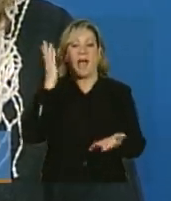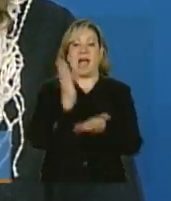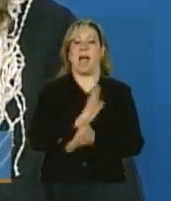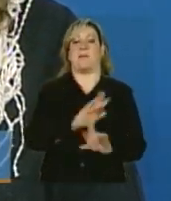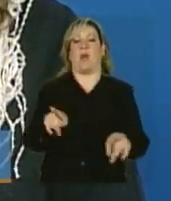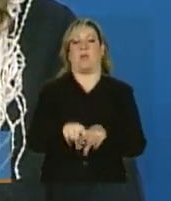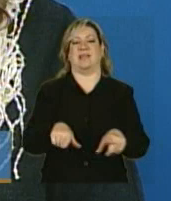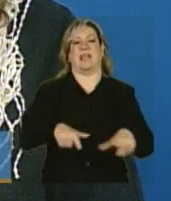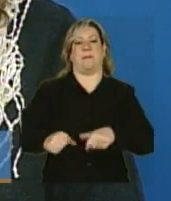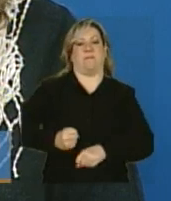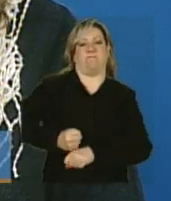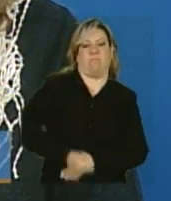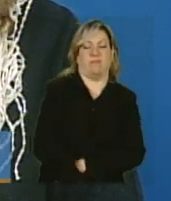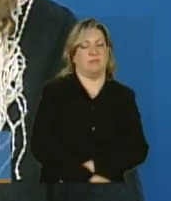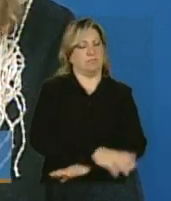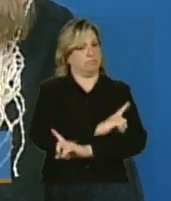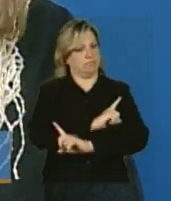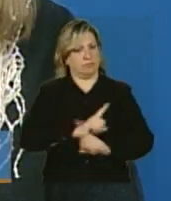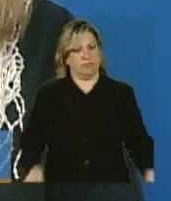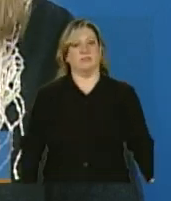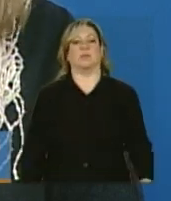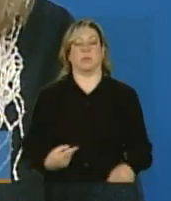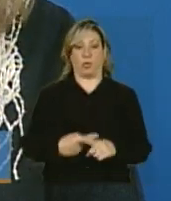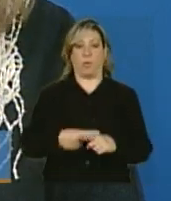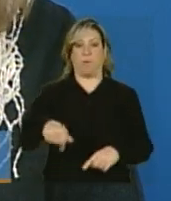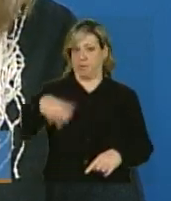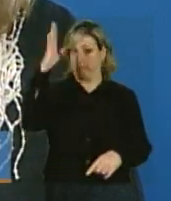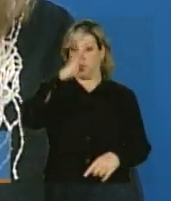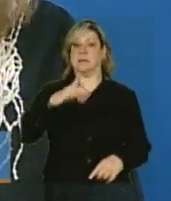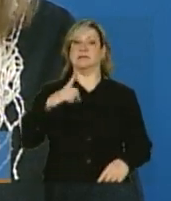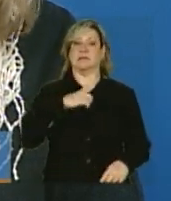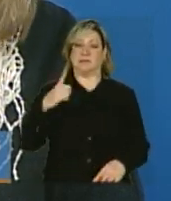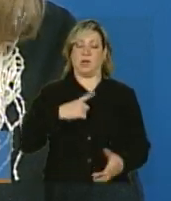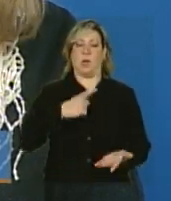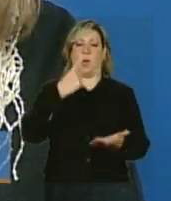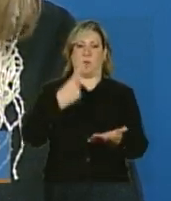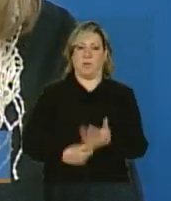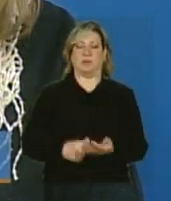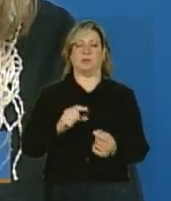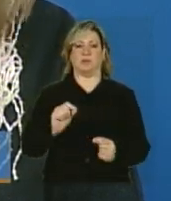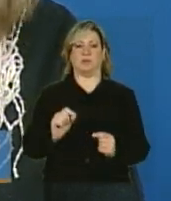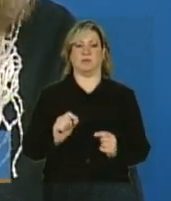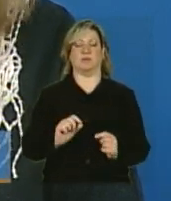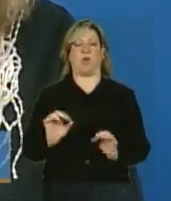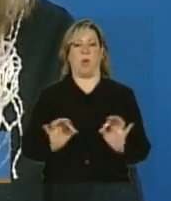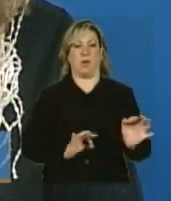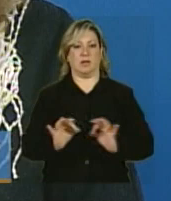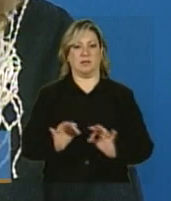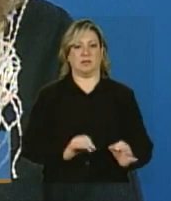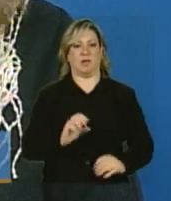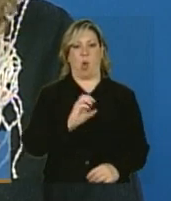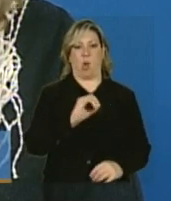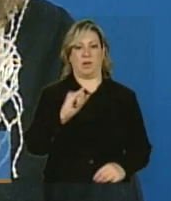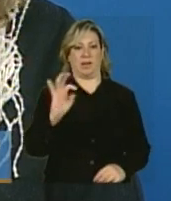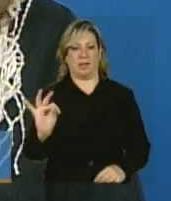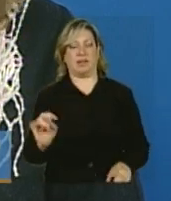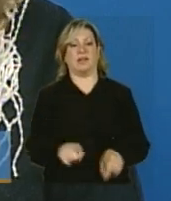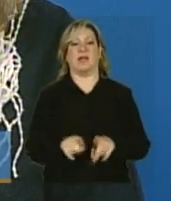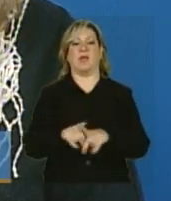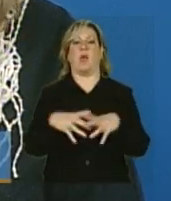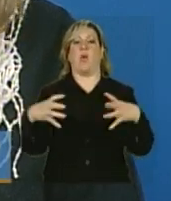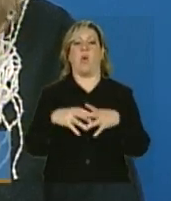erradicação. Aliás, o Brasil tem um compromisso com a Organização Internacional do Trabalho e com a sociedade também